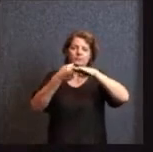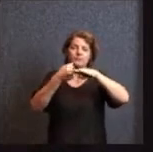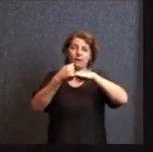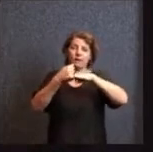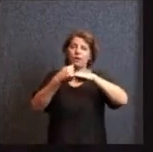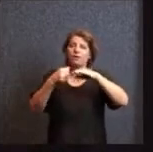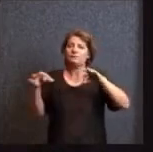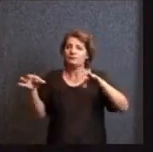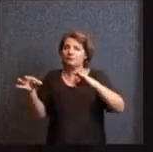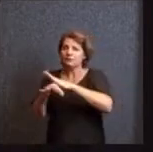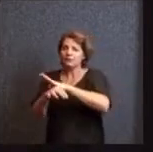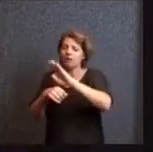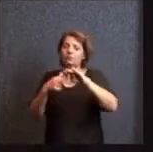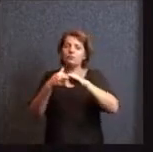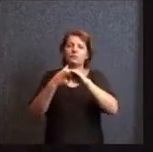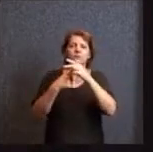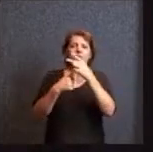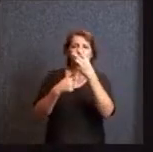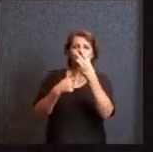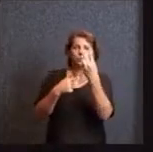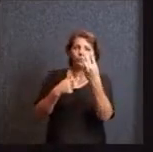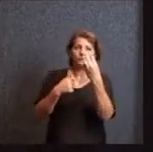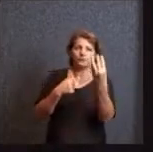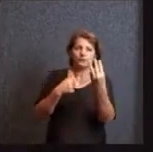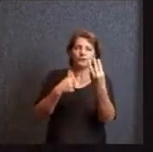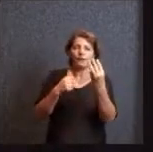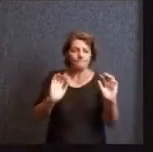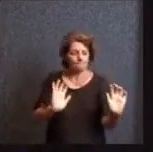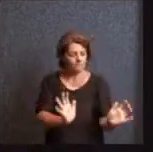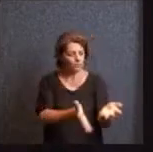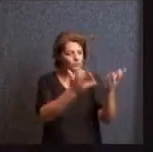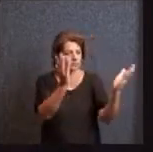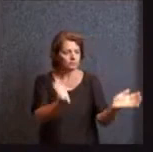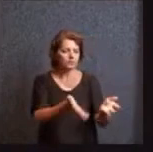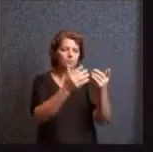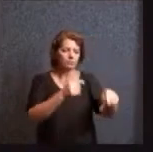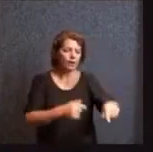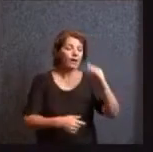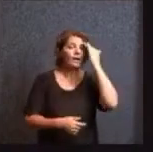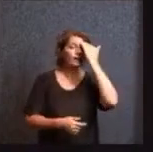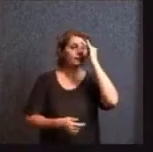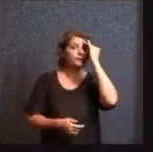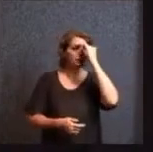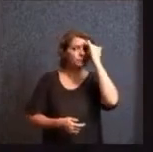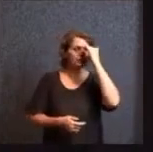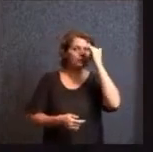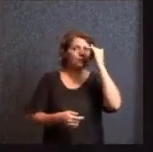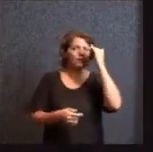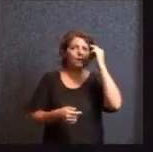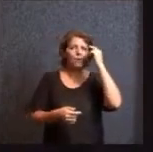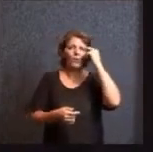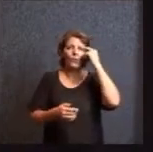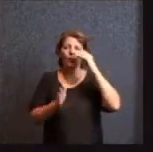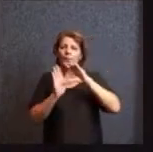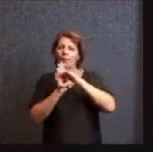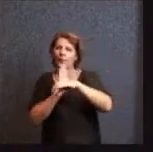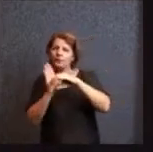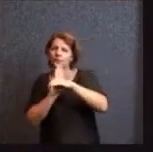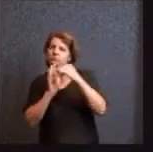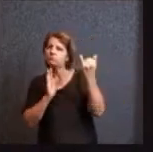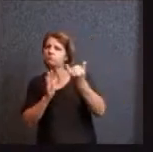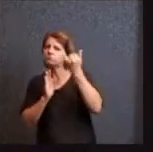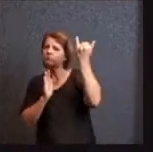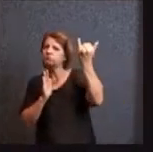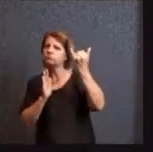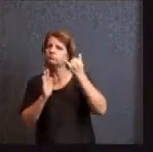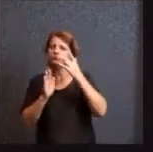eles terão uma parte inicial, motivadora para entendimento de noções que são importantes, da